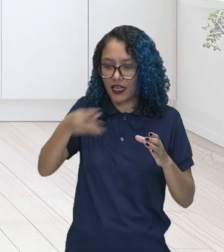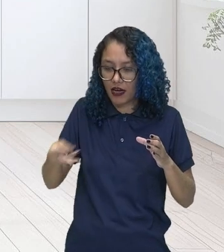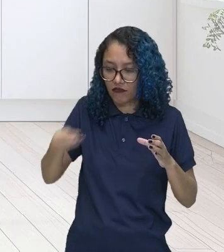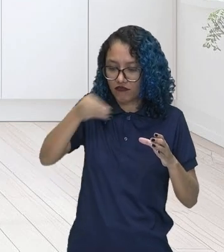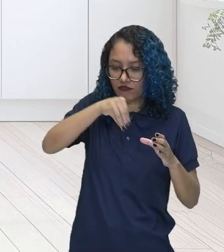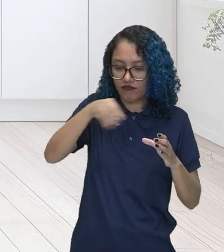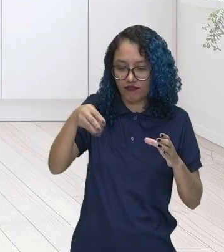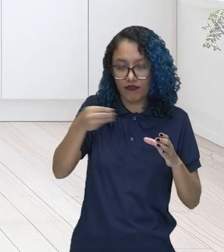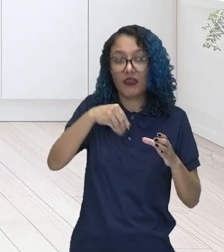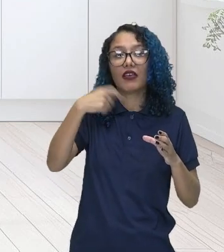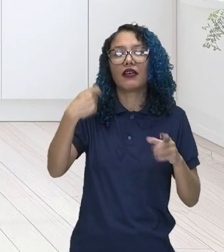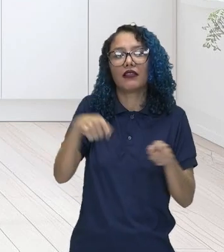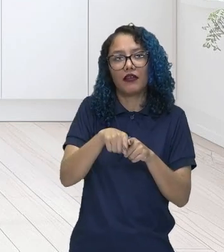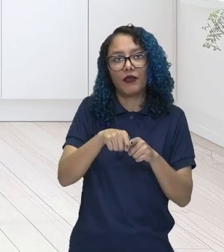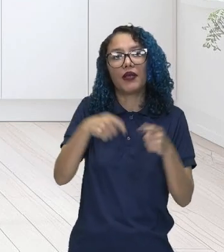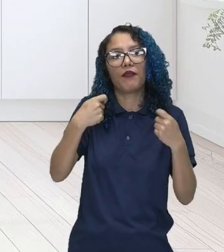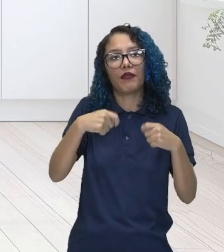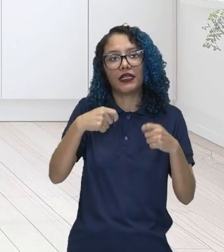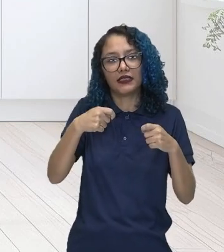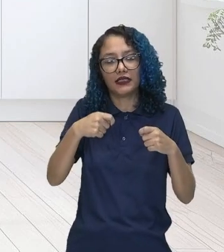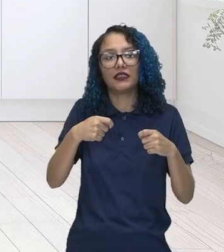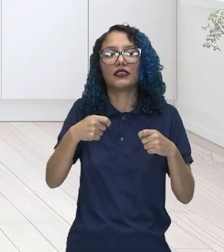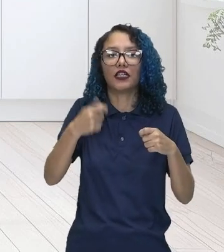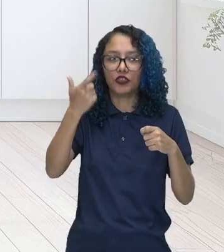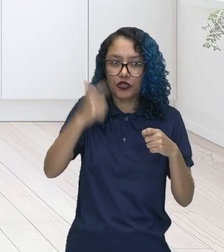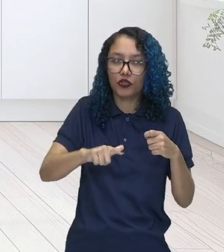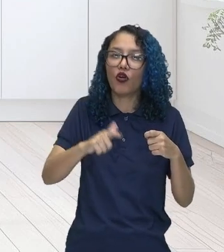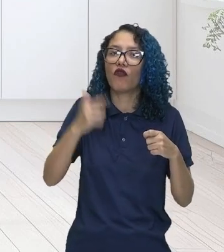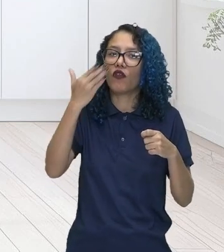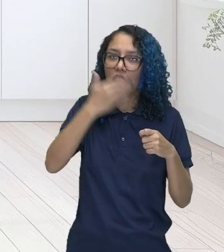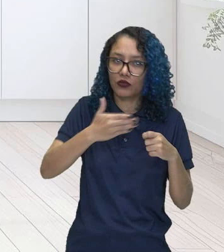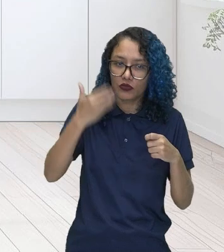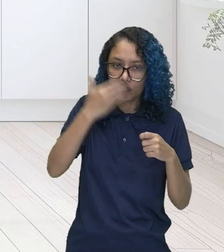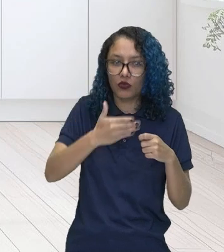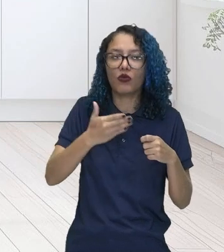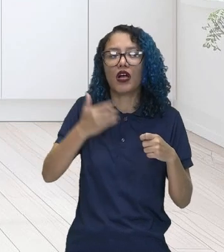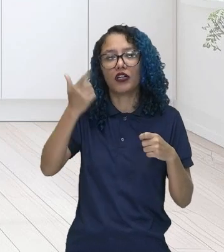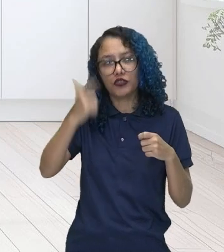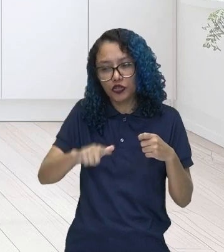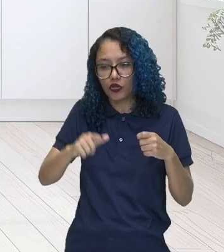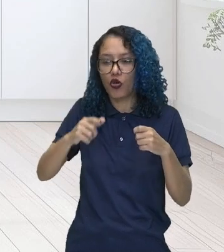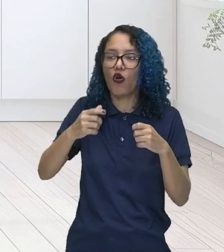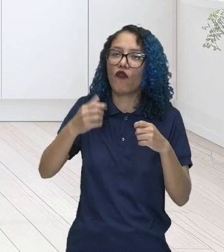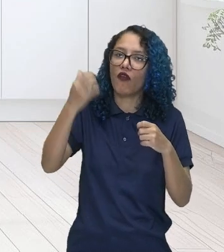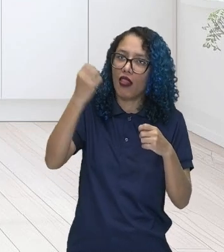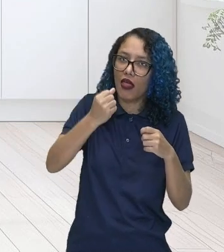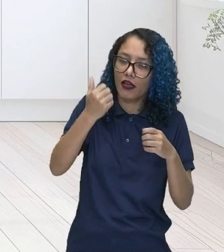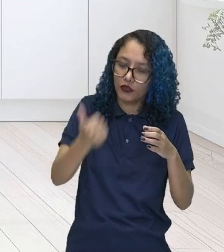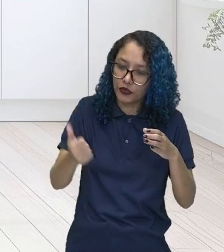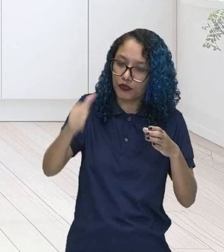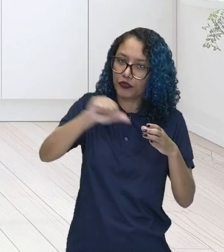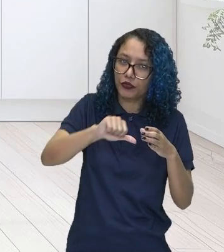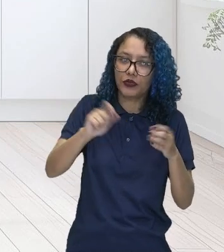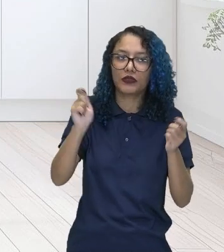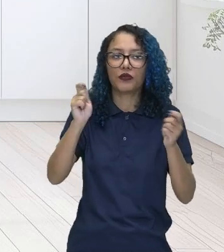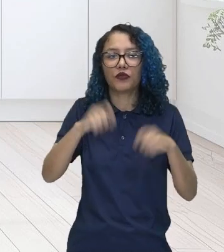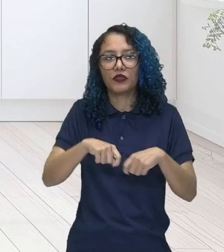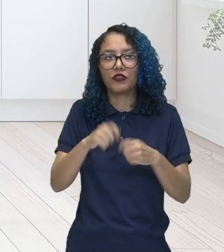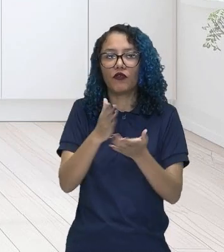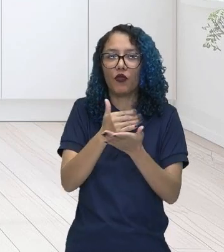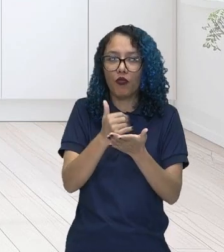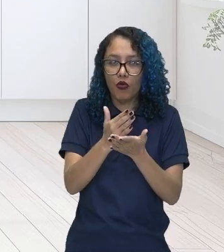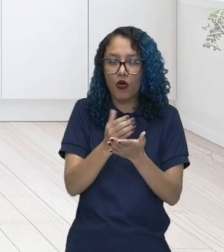também precisará adicionar mais açúcar, o leite, para que o bolo tenha a